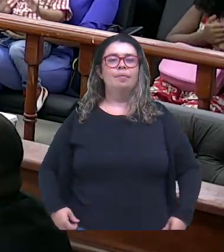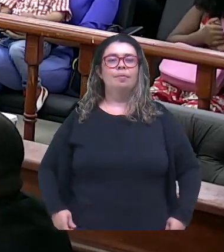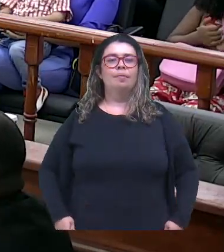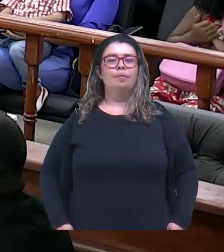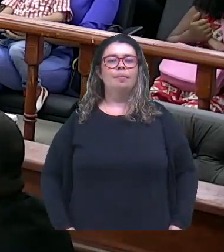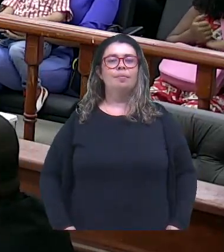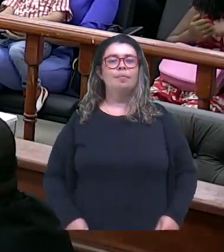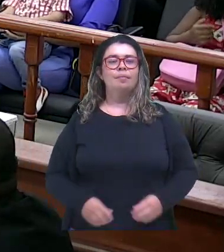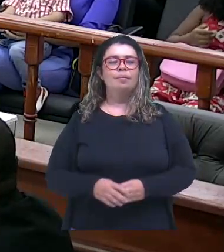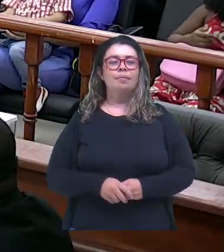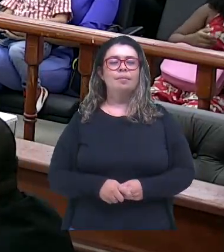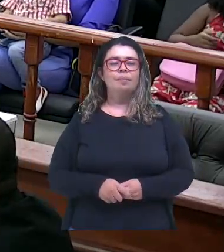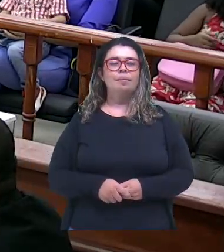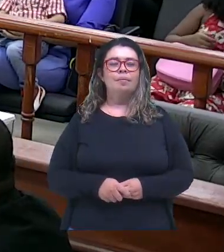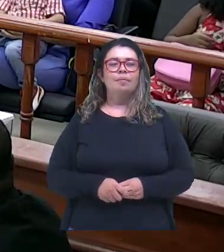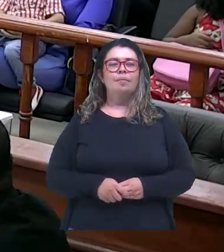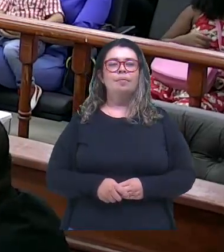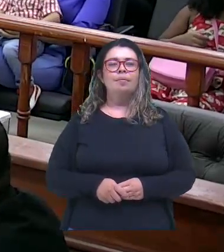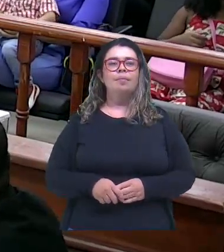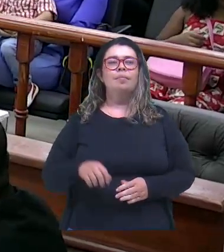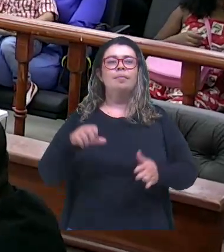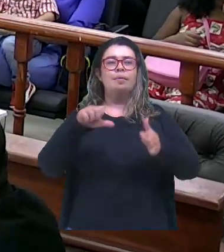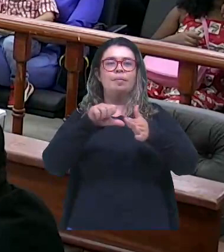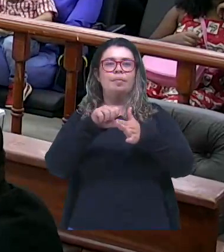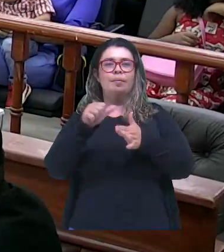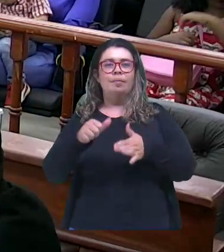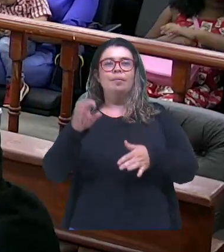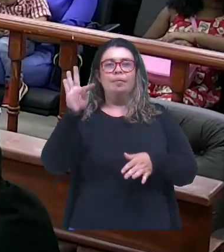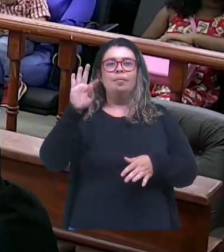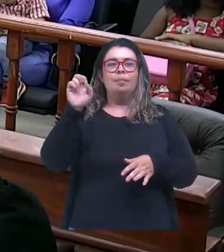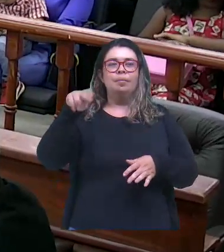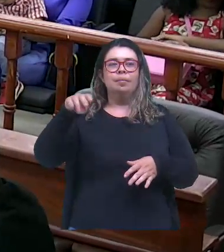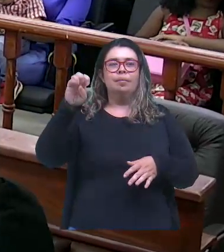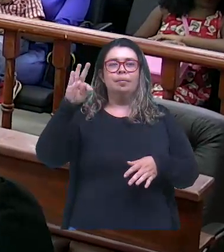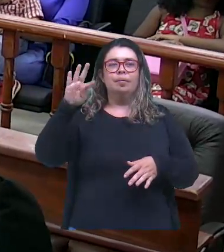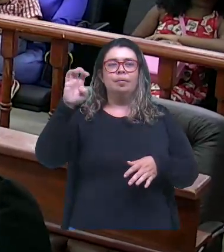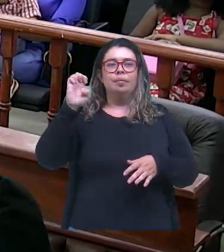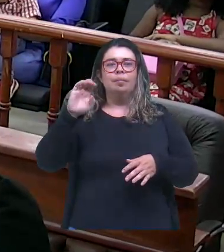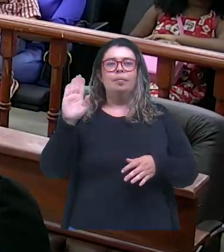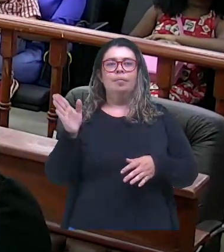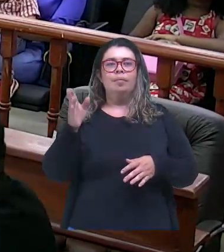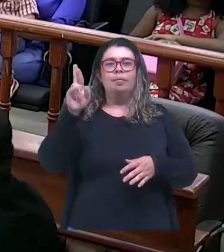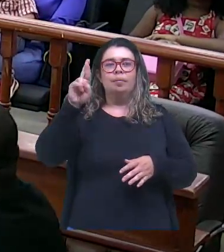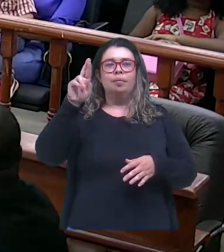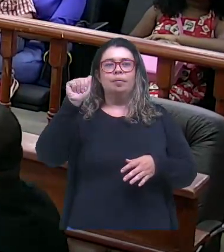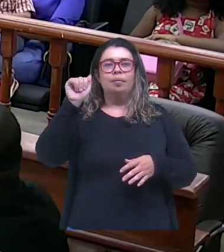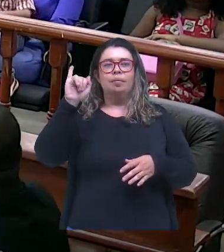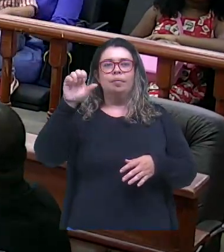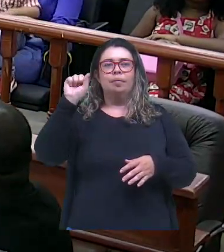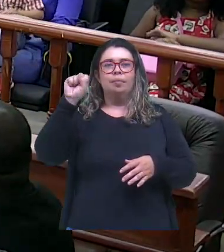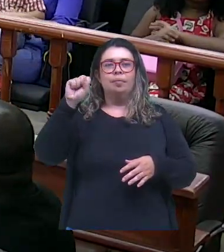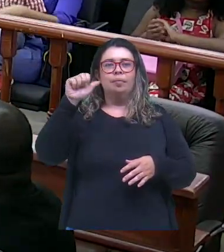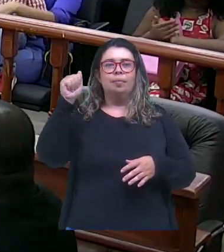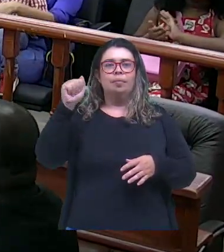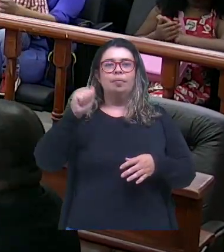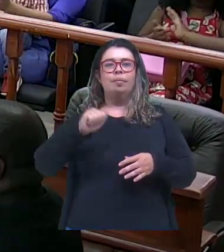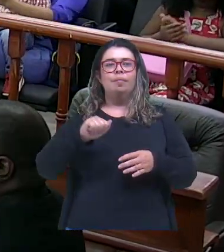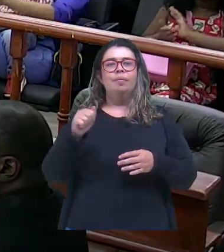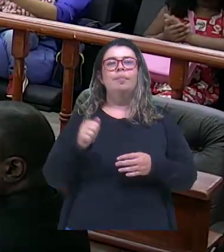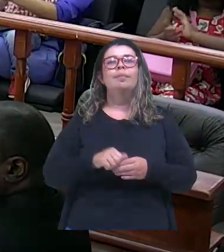Comandante do Pelotão de Assis, primeira-tenente Raíssa Barbosa Pradella, do Corpo de Bombeiros.